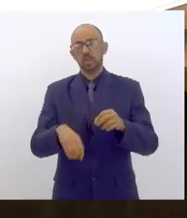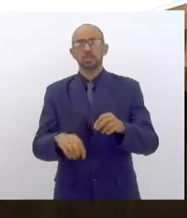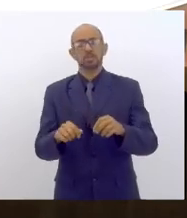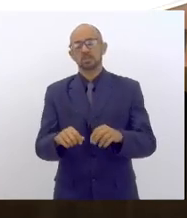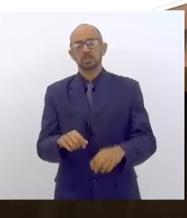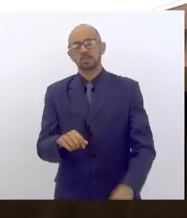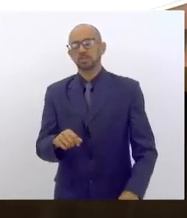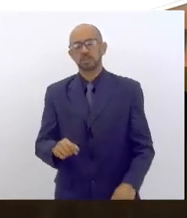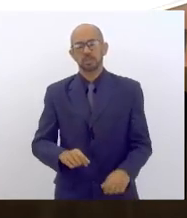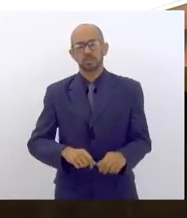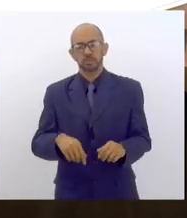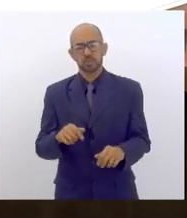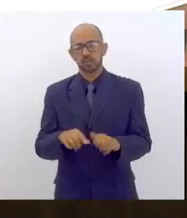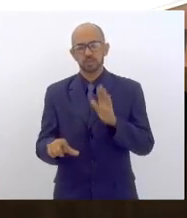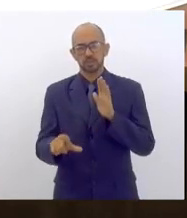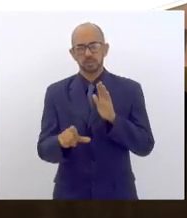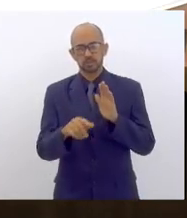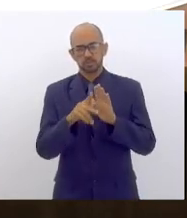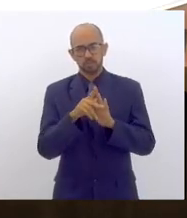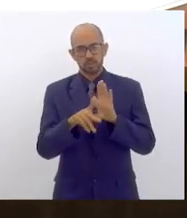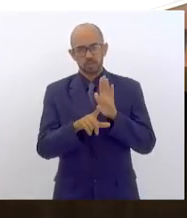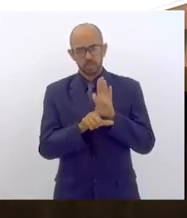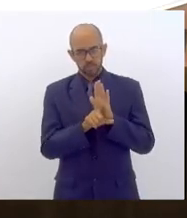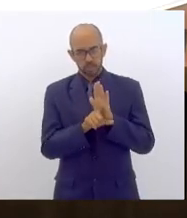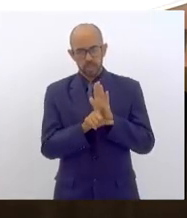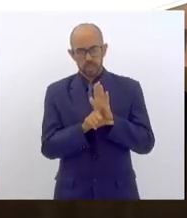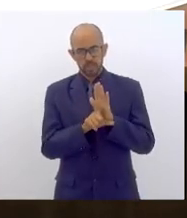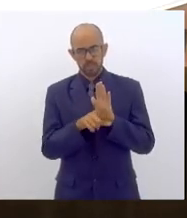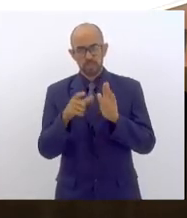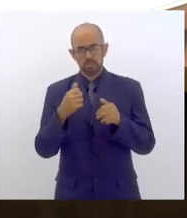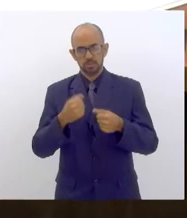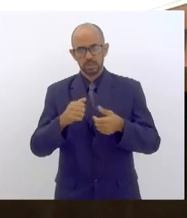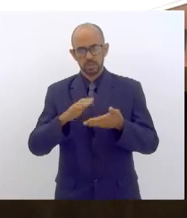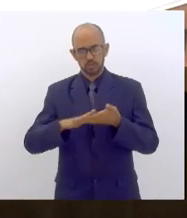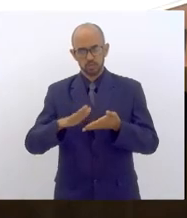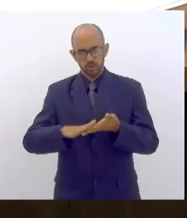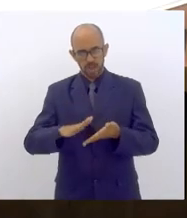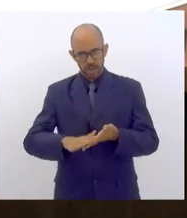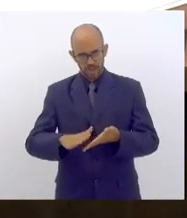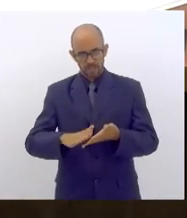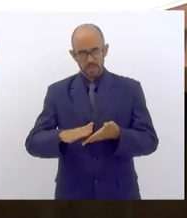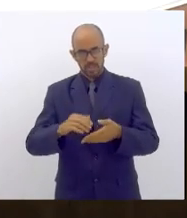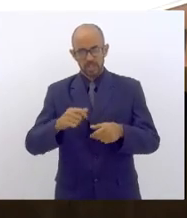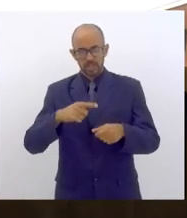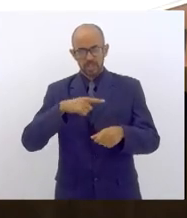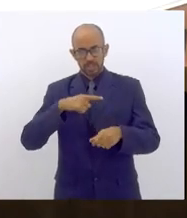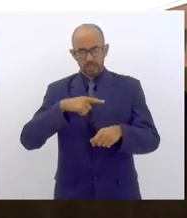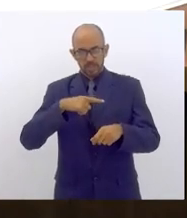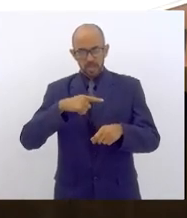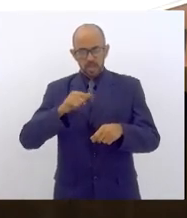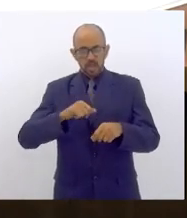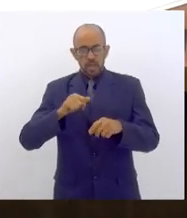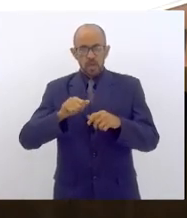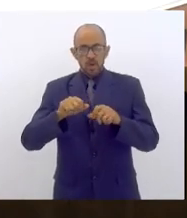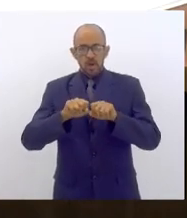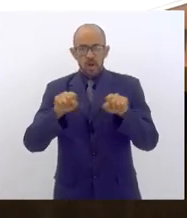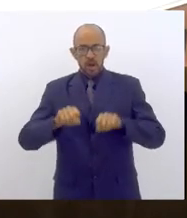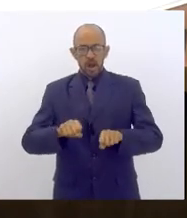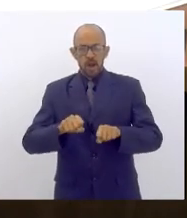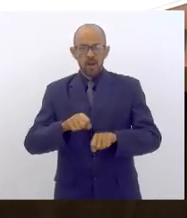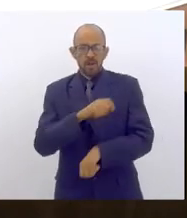as matérias que ensejam um gasto suplementar ferindo potencialmente o regime de